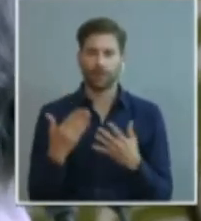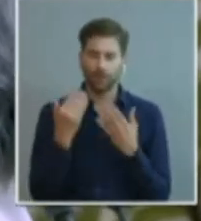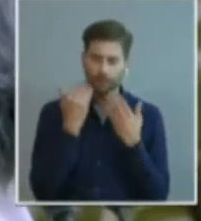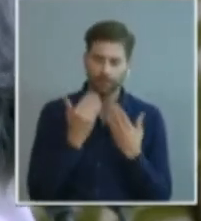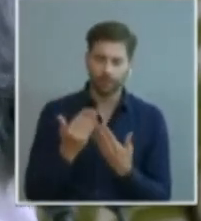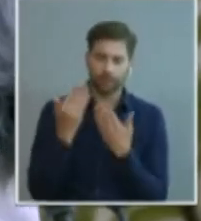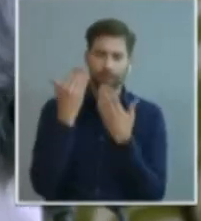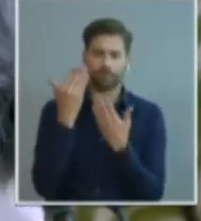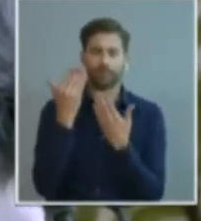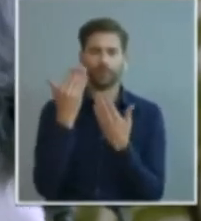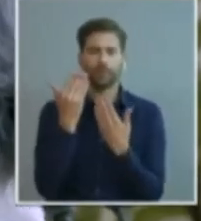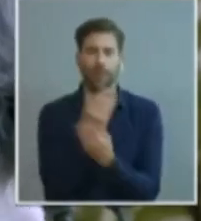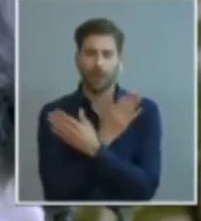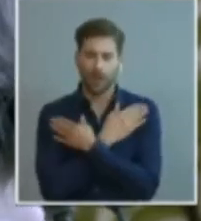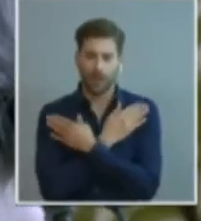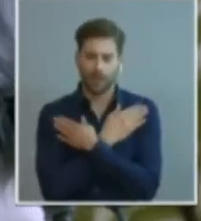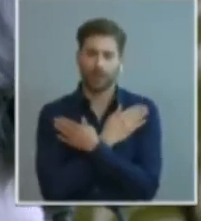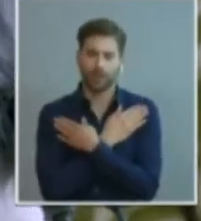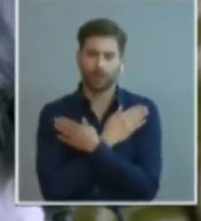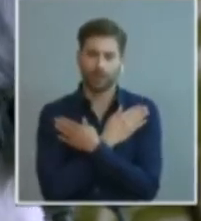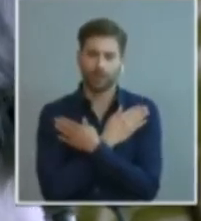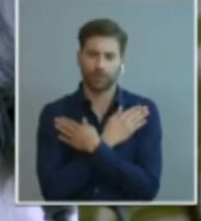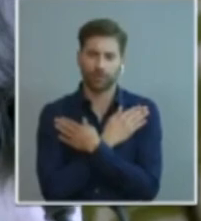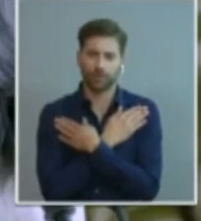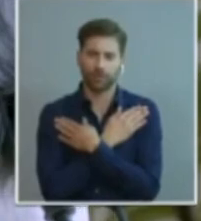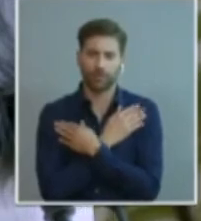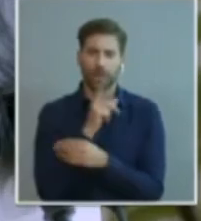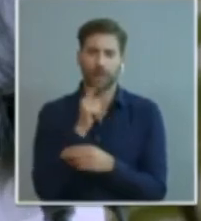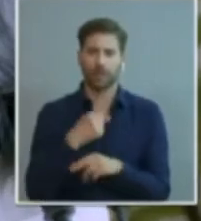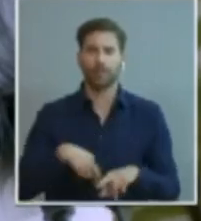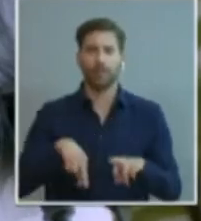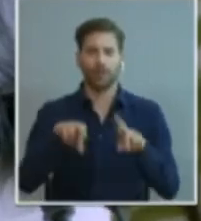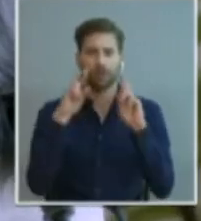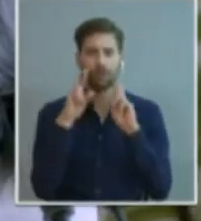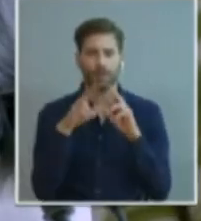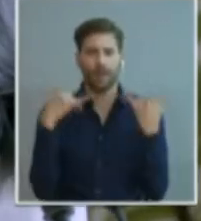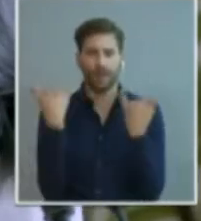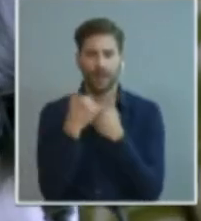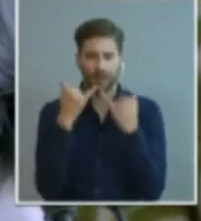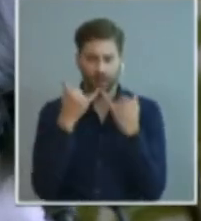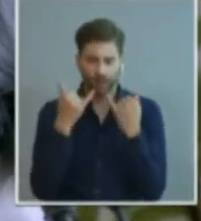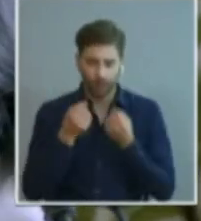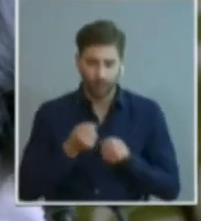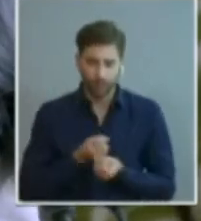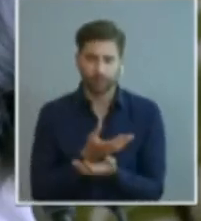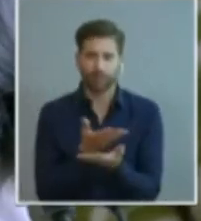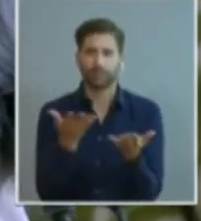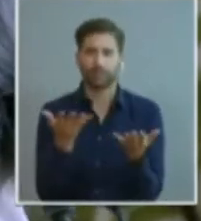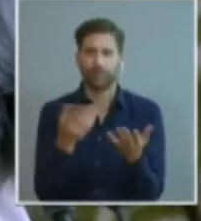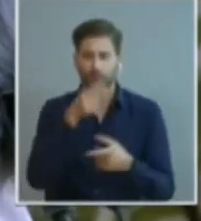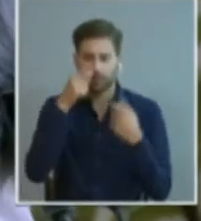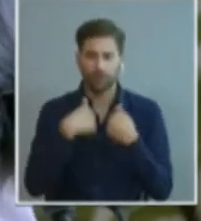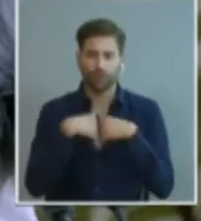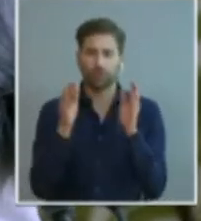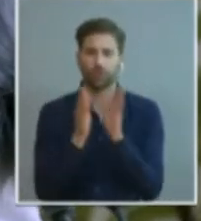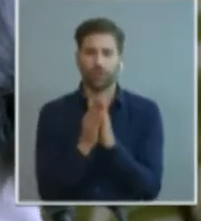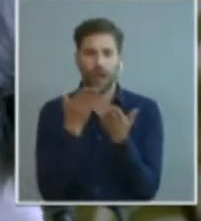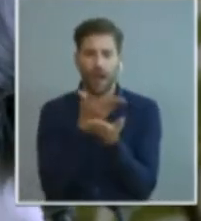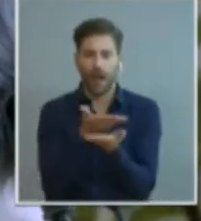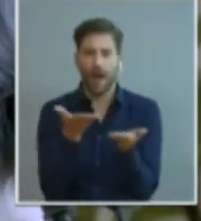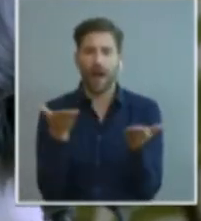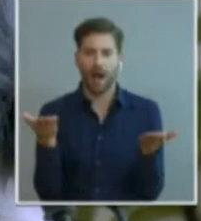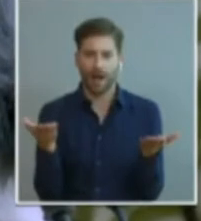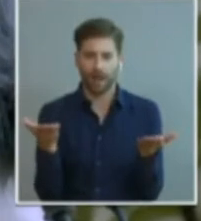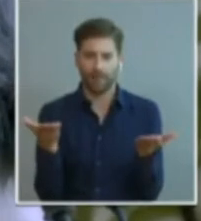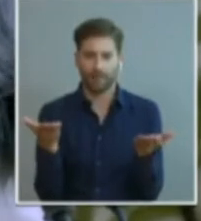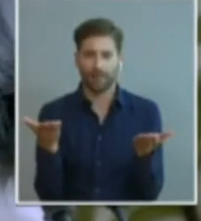saudação amiga e votos de santa alegria para todos quantos aqui estáis, quantos